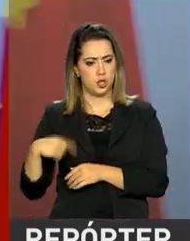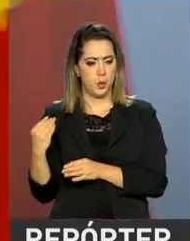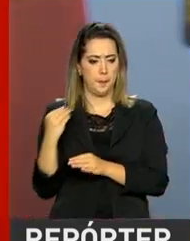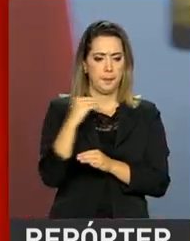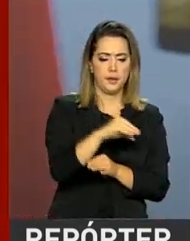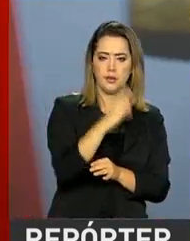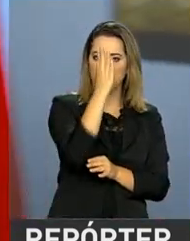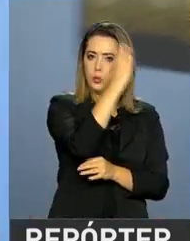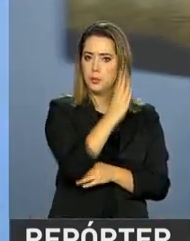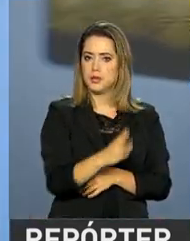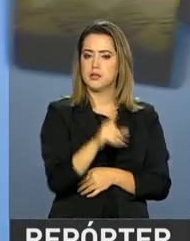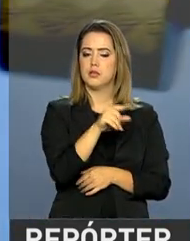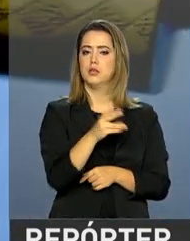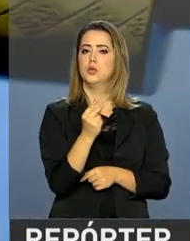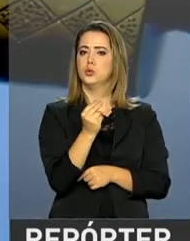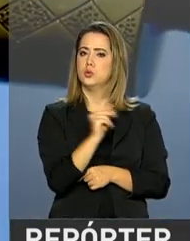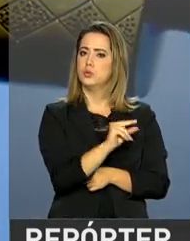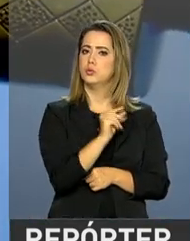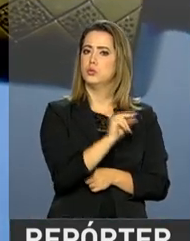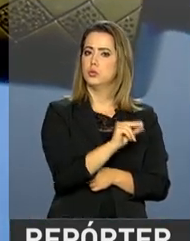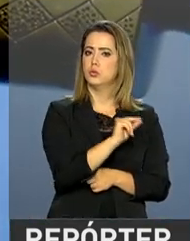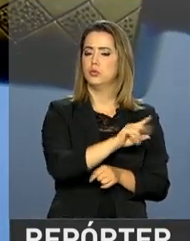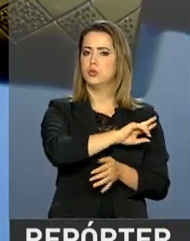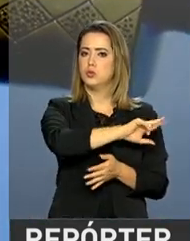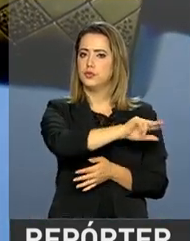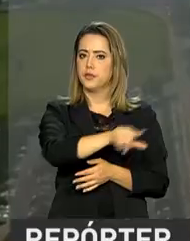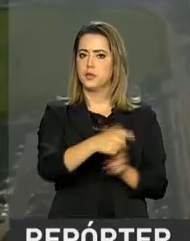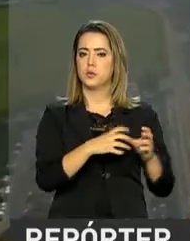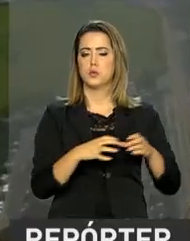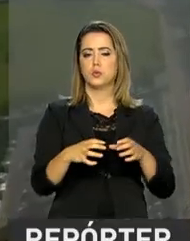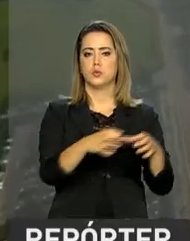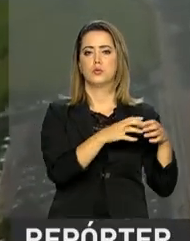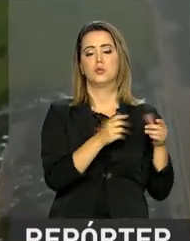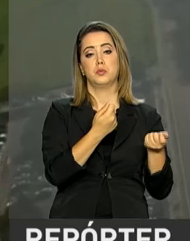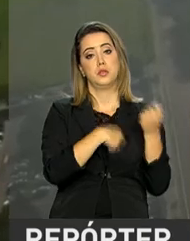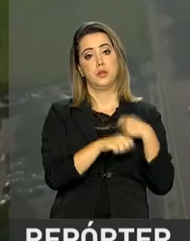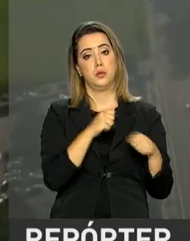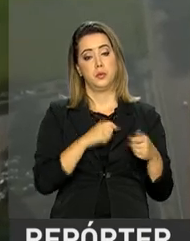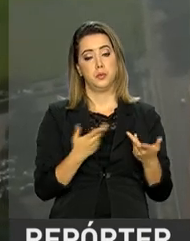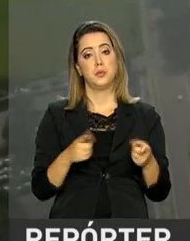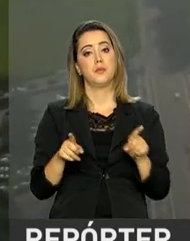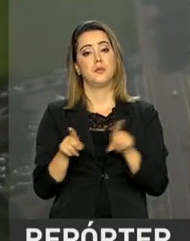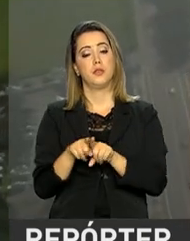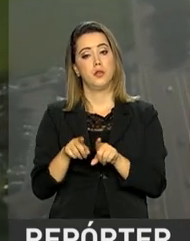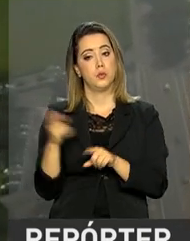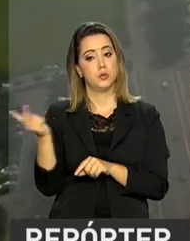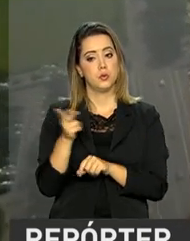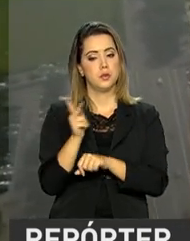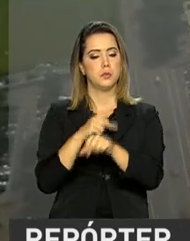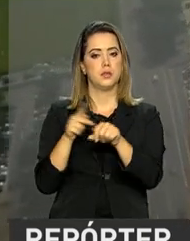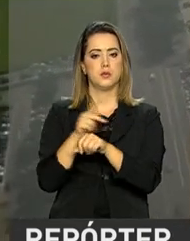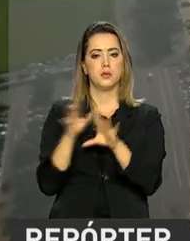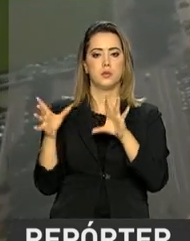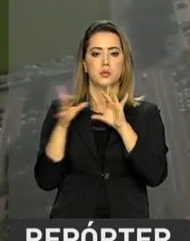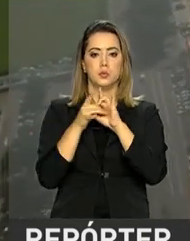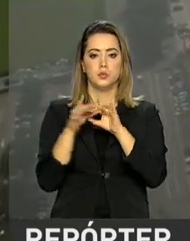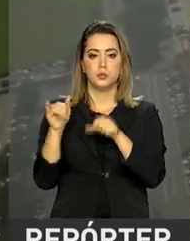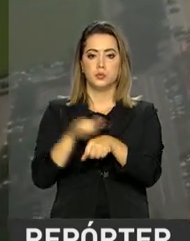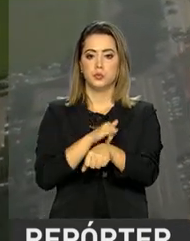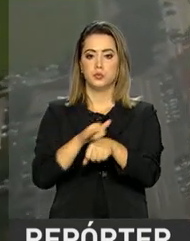de dólares em vários setores da economia brasileira na diplomacia os países mantêm uma parceria